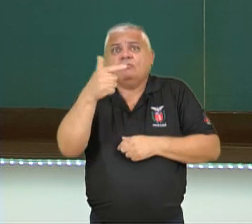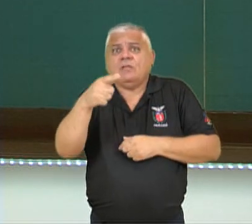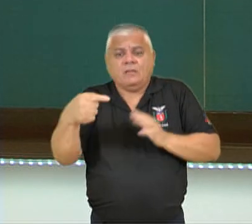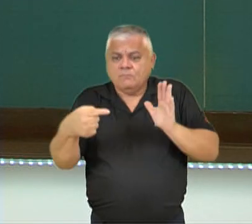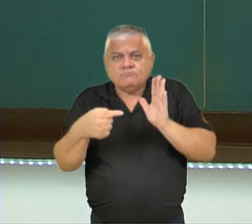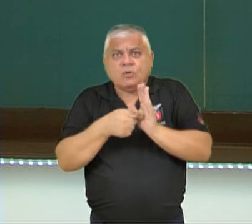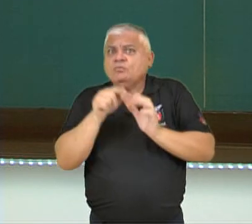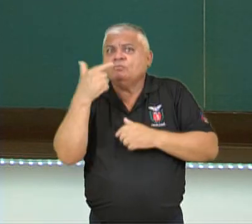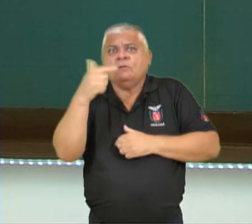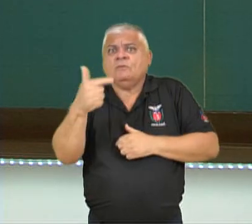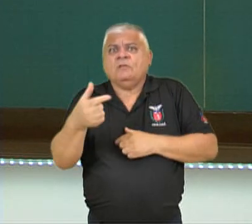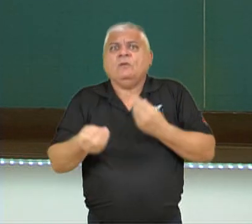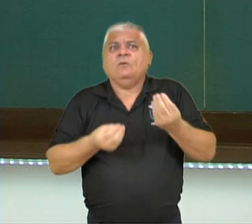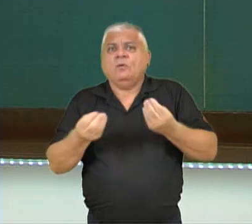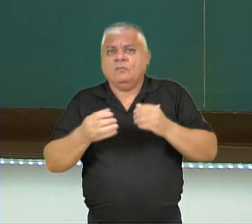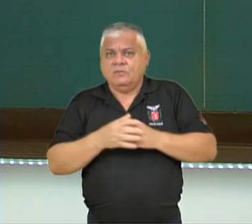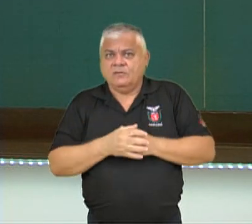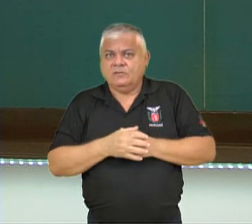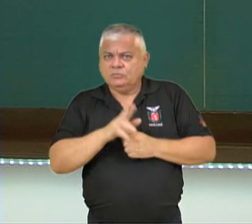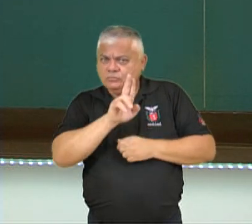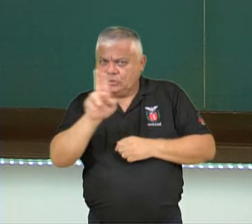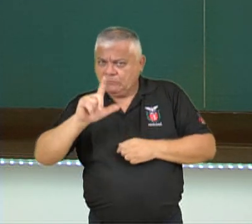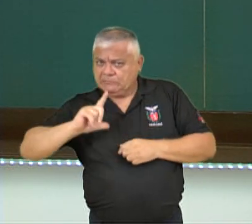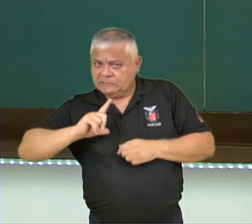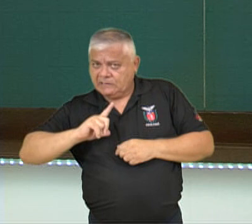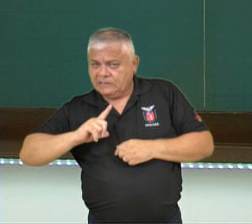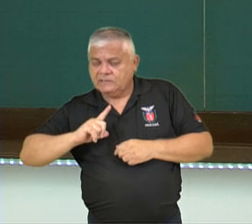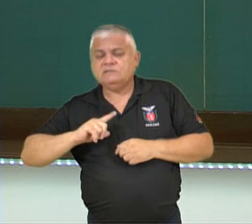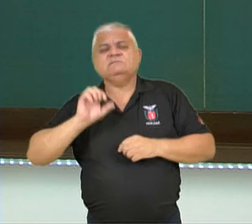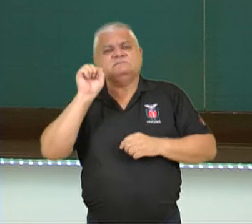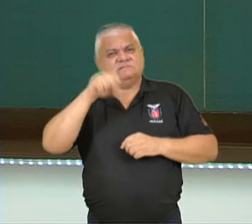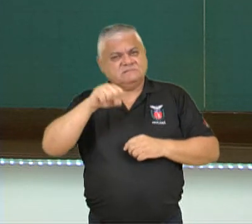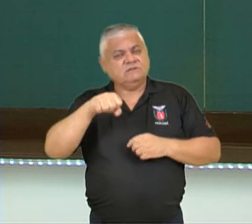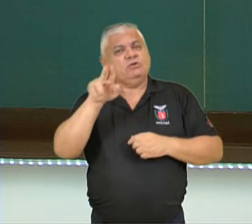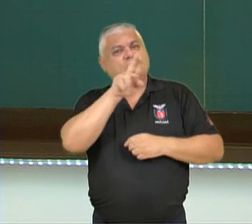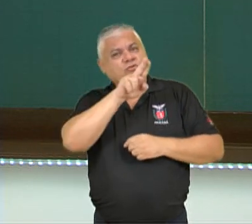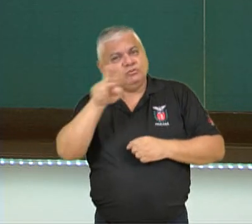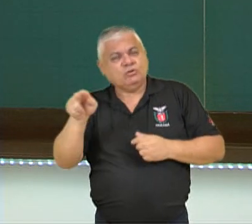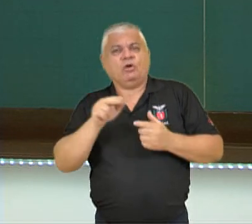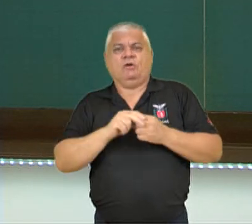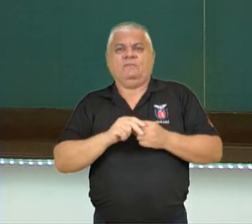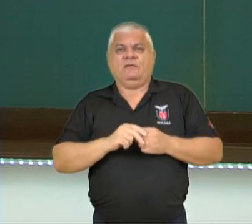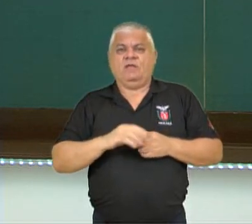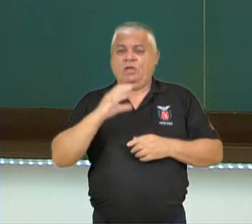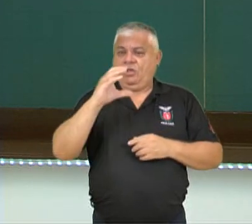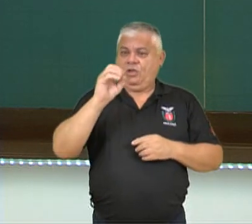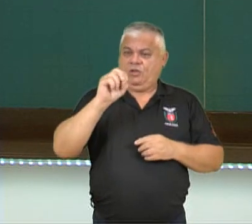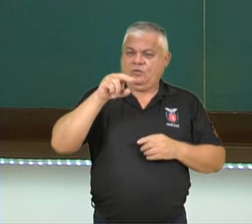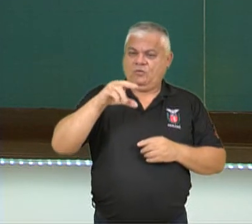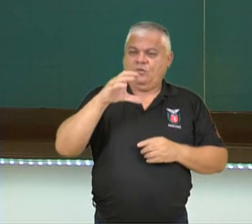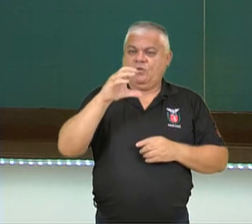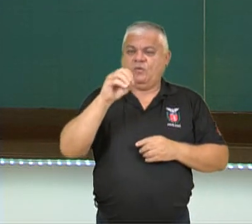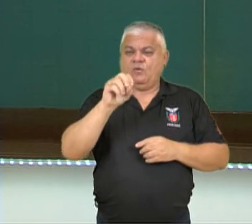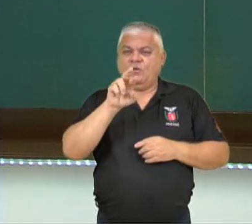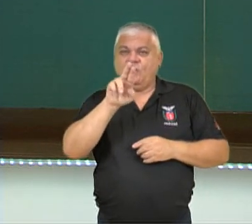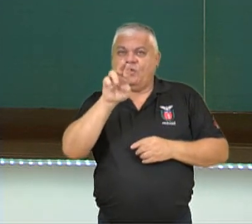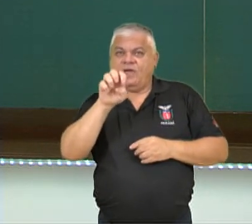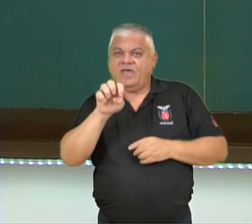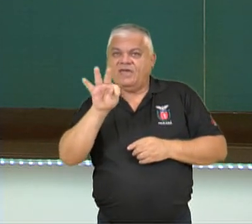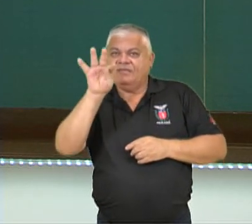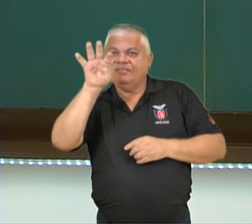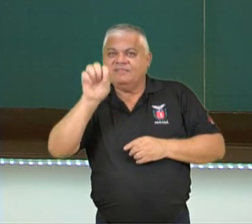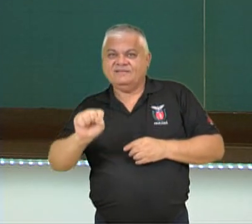possuem? O que será? Tem um nome? Tem. São chamadas retas concorrentes. Elas se encontram em